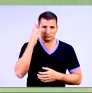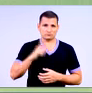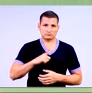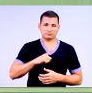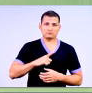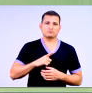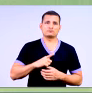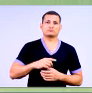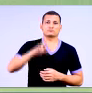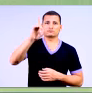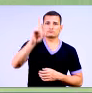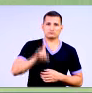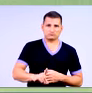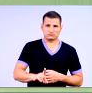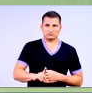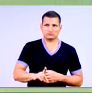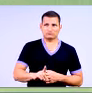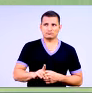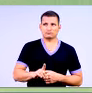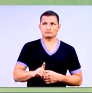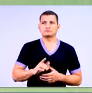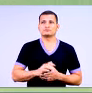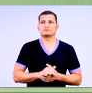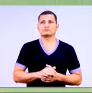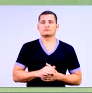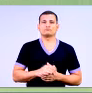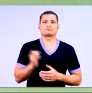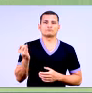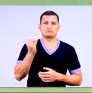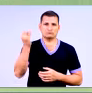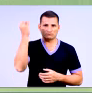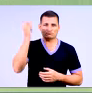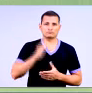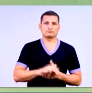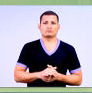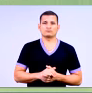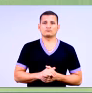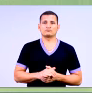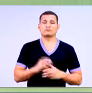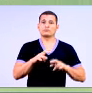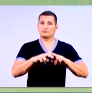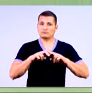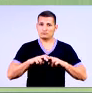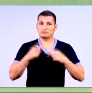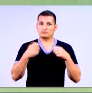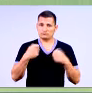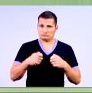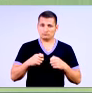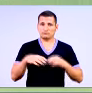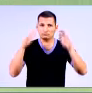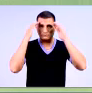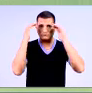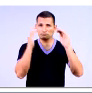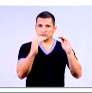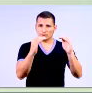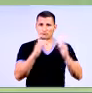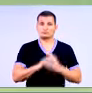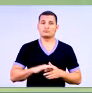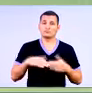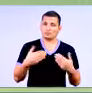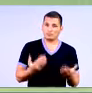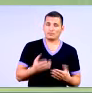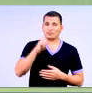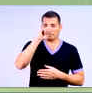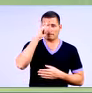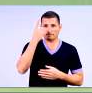são inalienáveis e, por isso, precisam ser respeitados. Então, a ideia